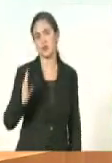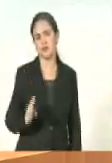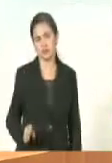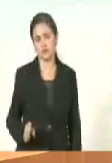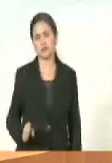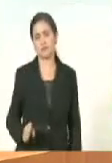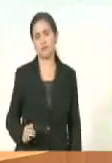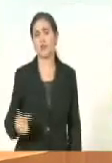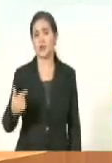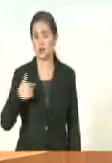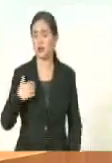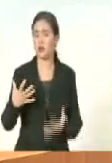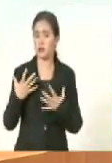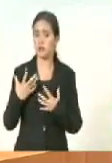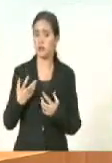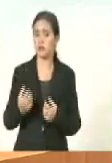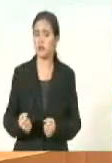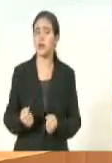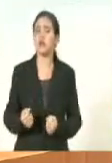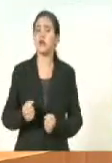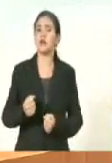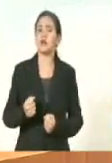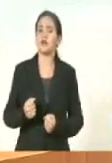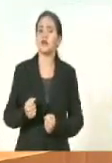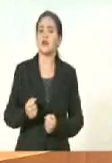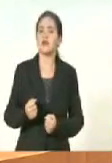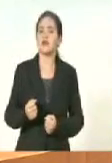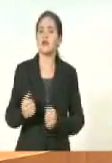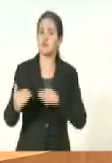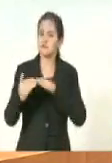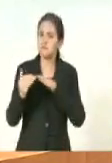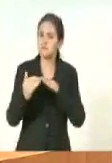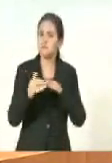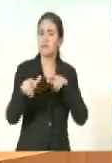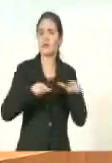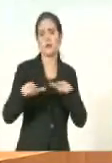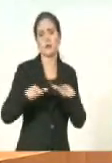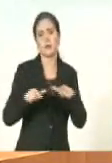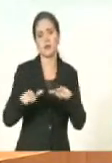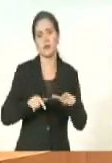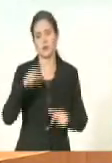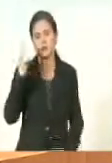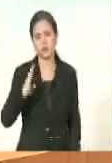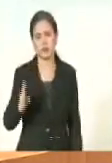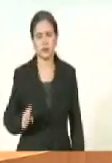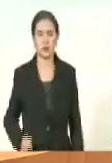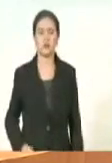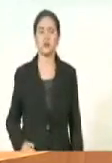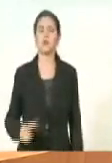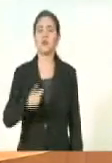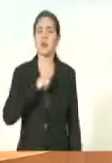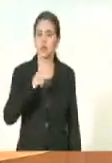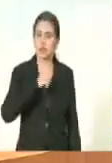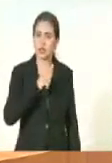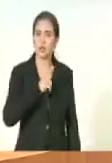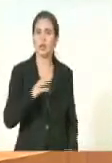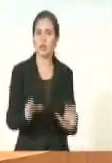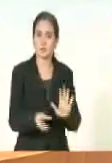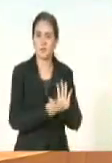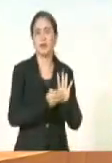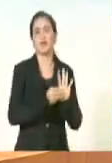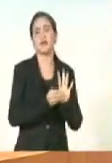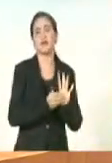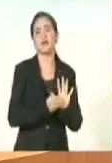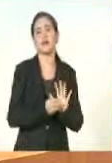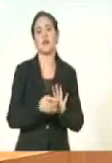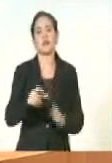favor do trabalhador maranhense, trabalhador brasileiro, e é claro que vai ter destaque, vai ter emendas, isso ainda vai passar pelo